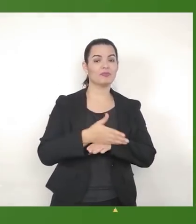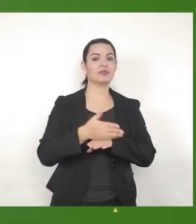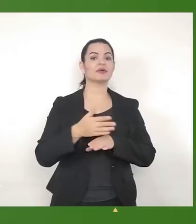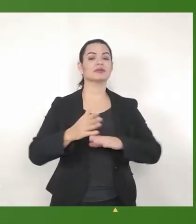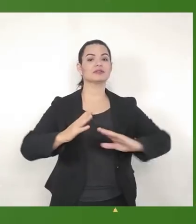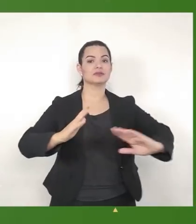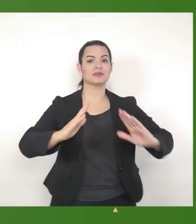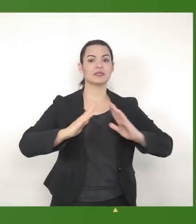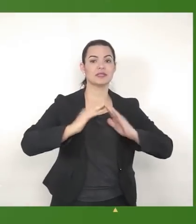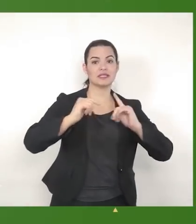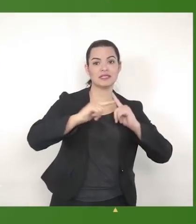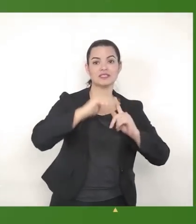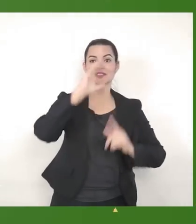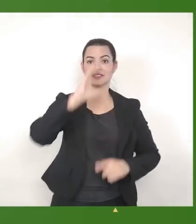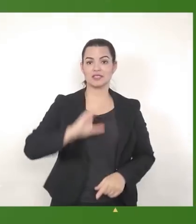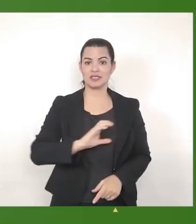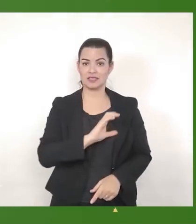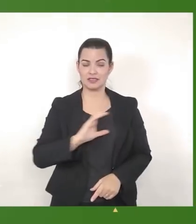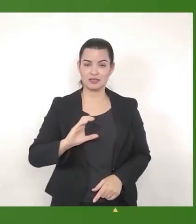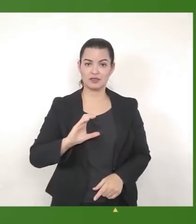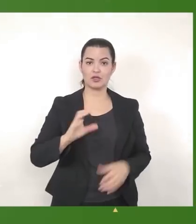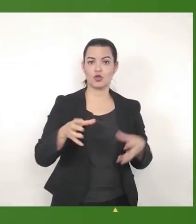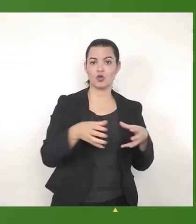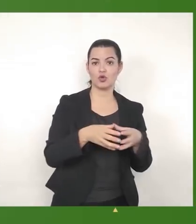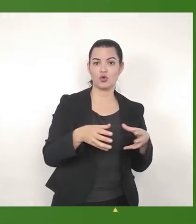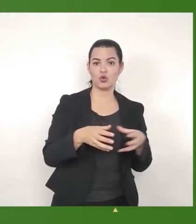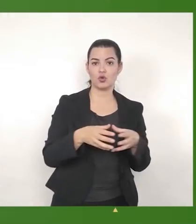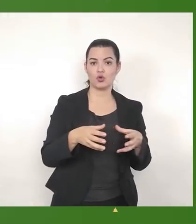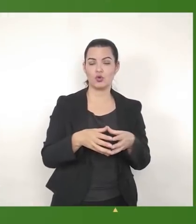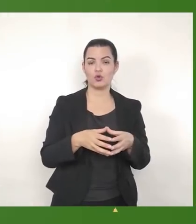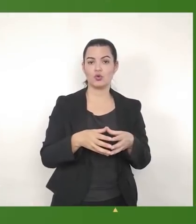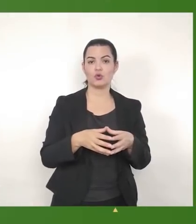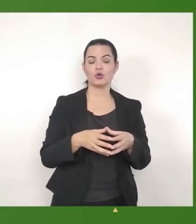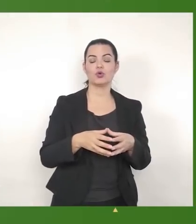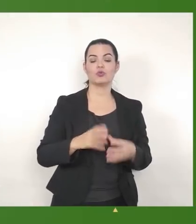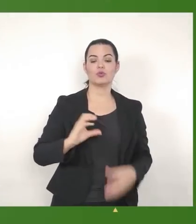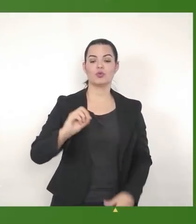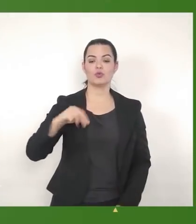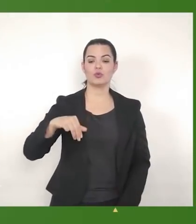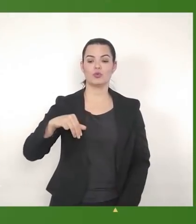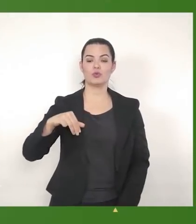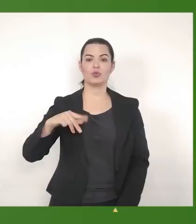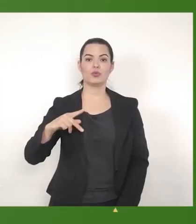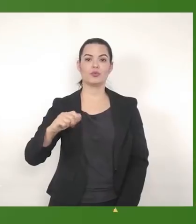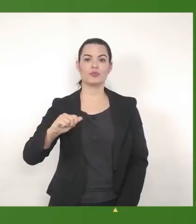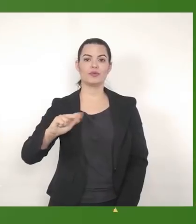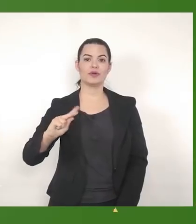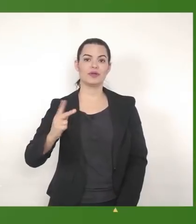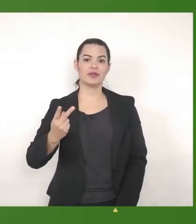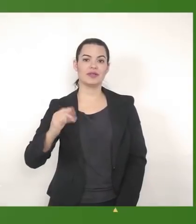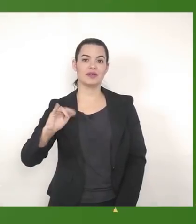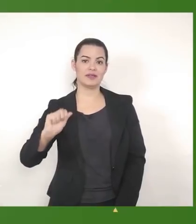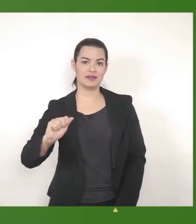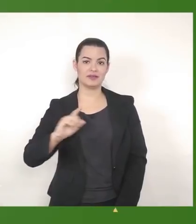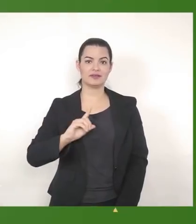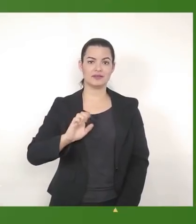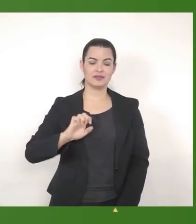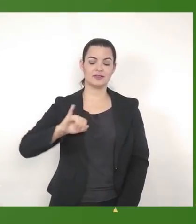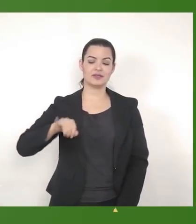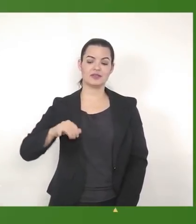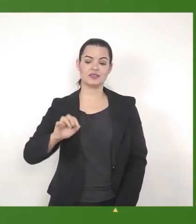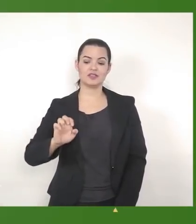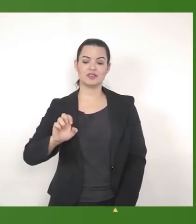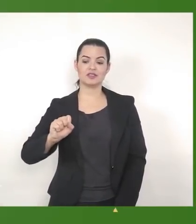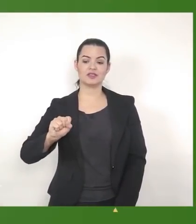chamada Companhia de Jesus, e eles foram organizados, essa ordem religiosa, ela foi criada com